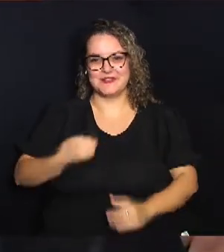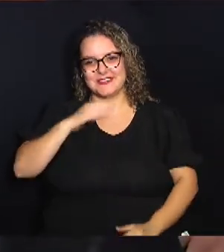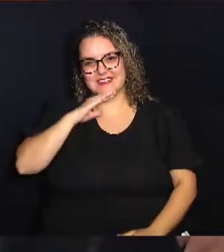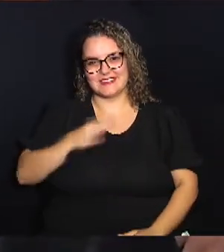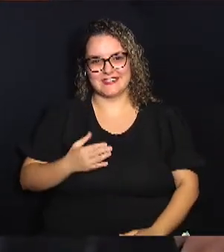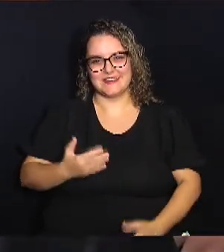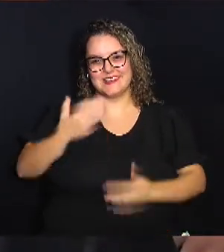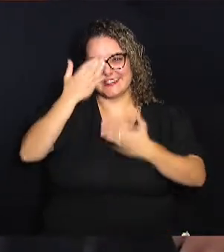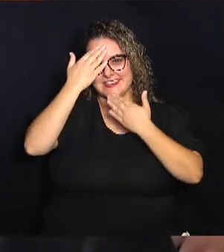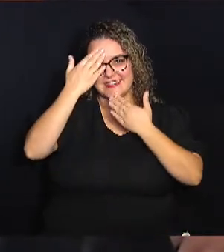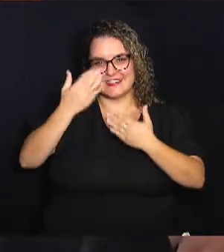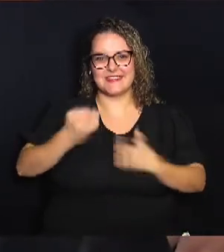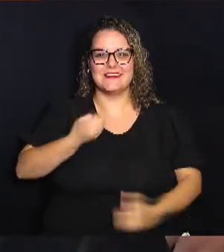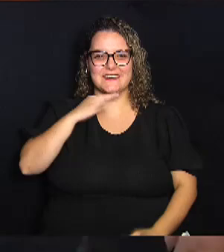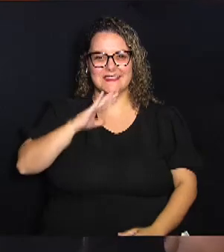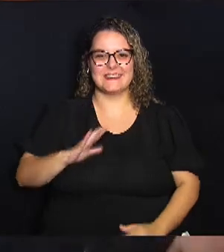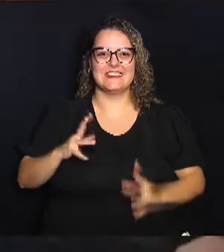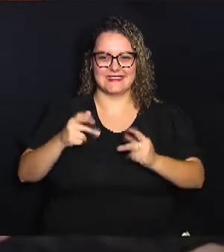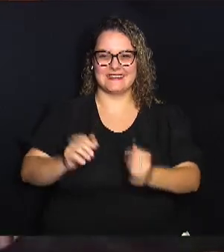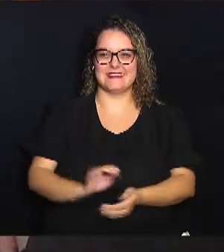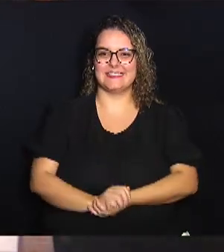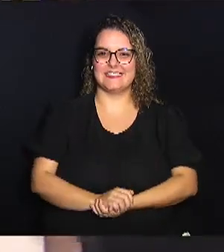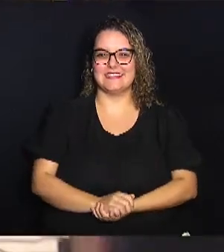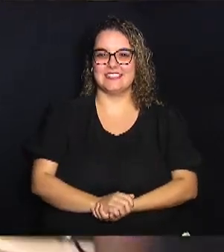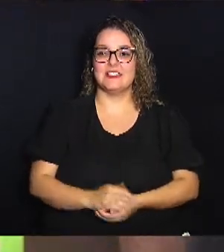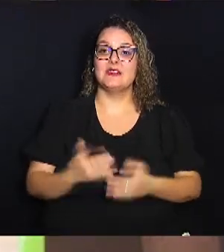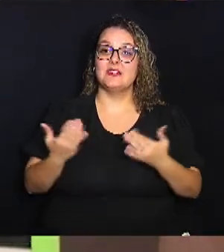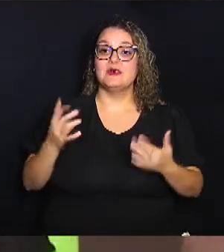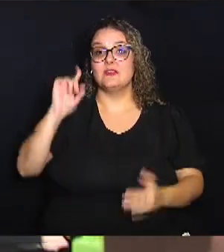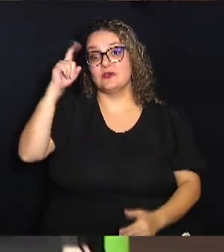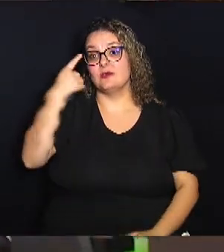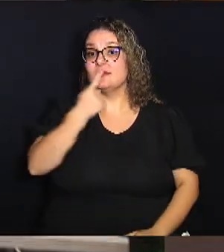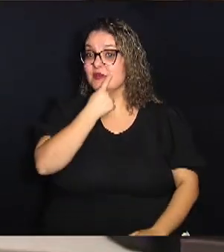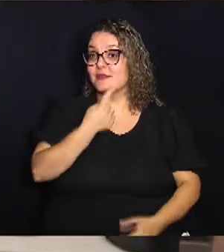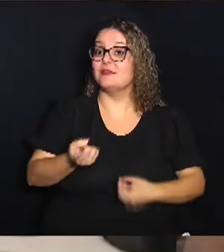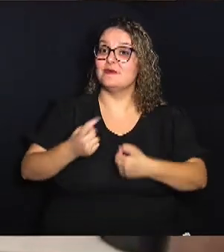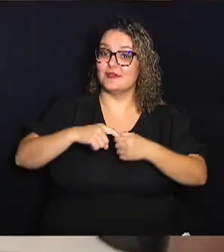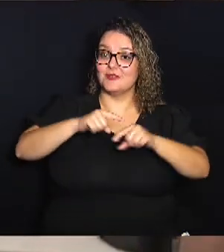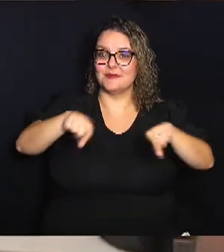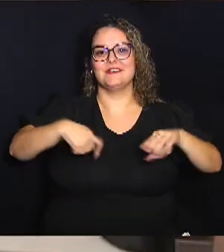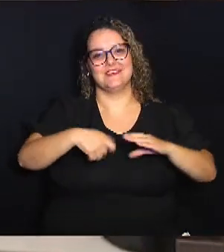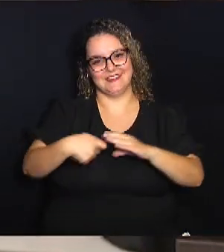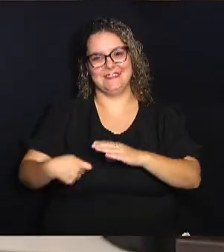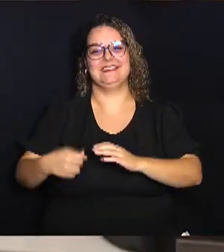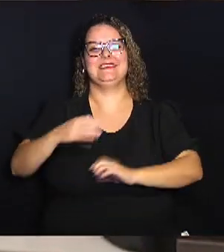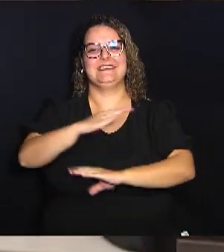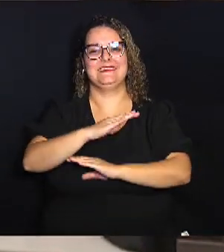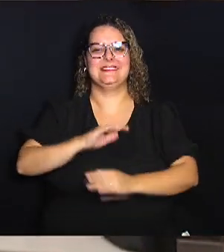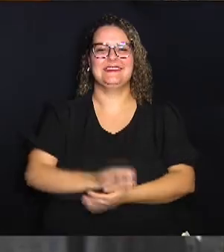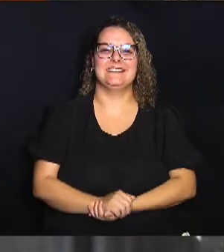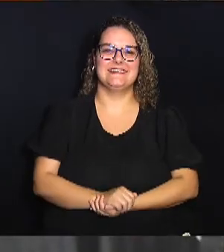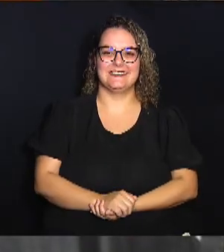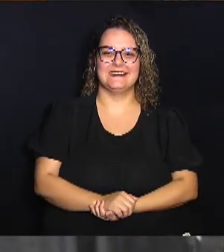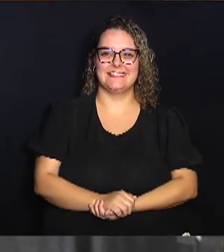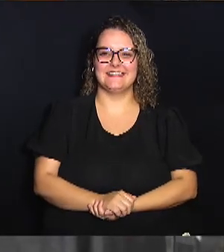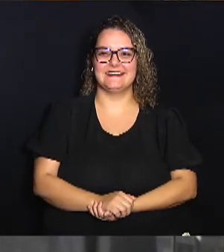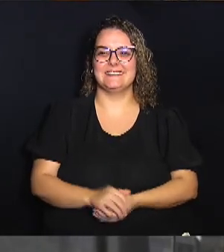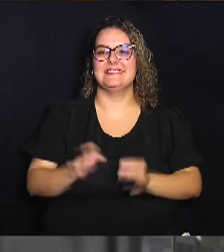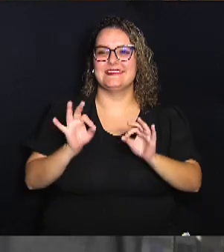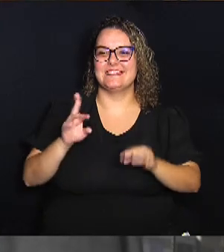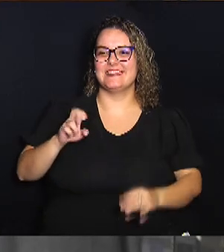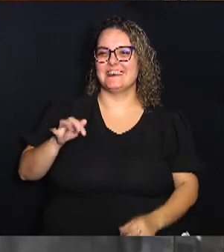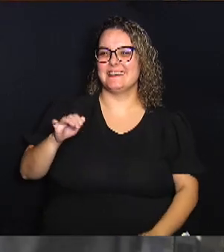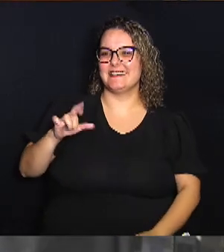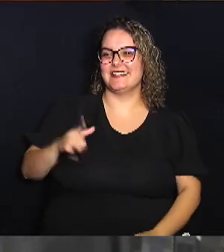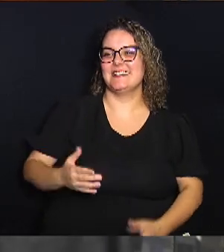você. Obrigada, boa tarde aí a todos. Obrigada. Mirna, volto com você aí no estúdio do Estúdio Câmara. Tá certo,